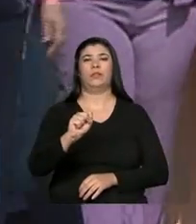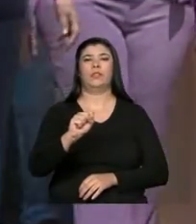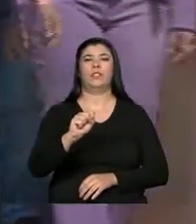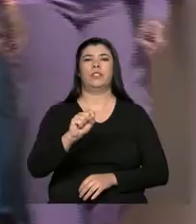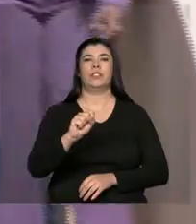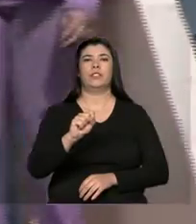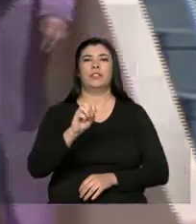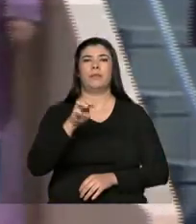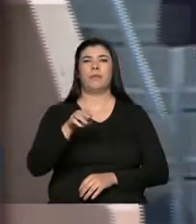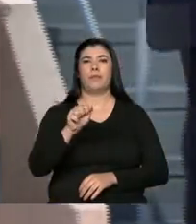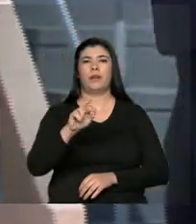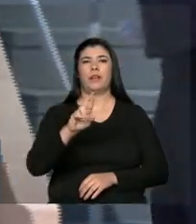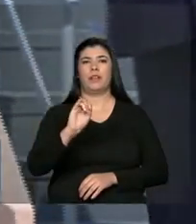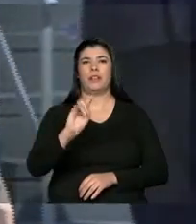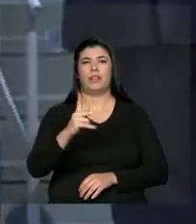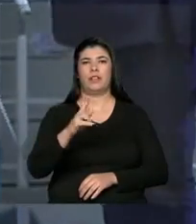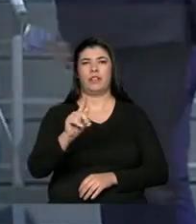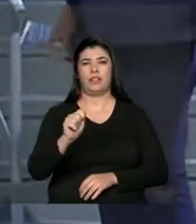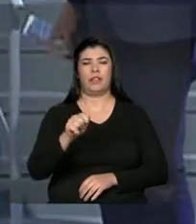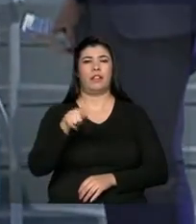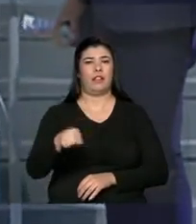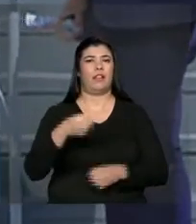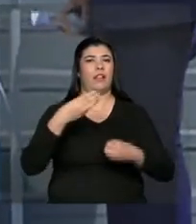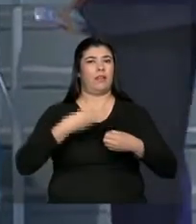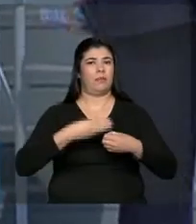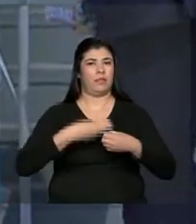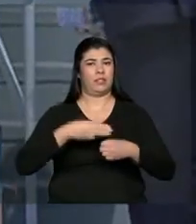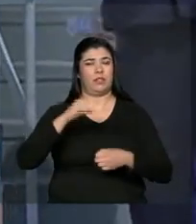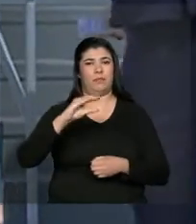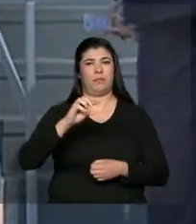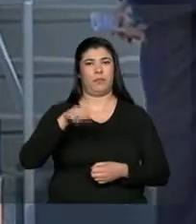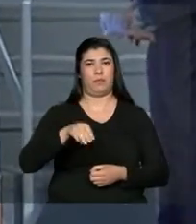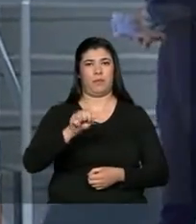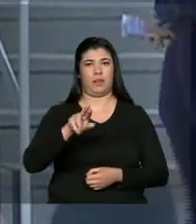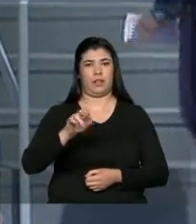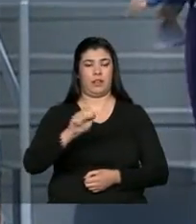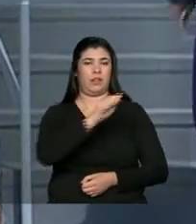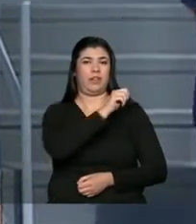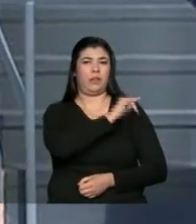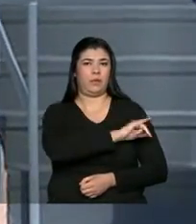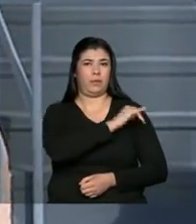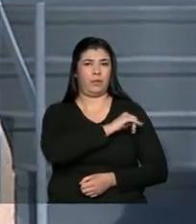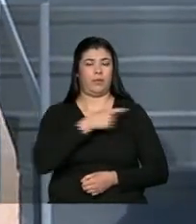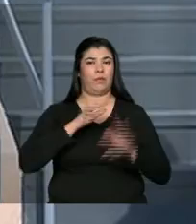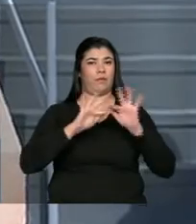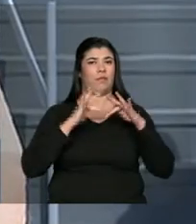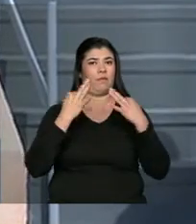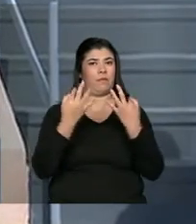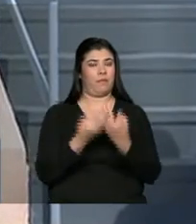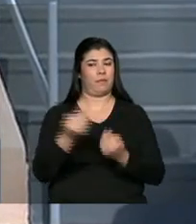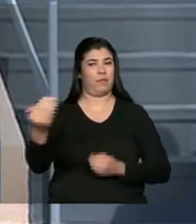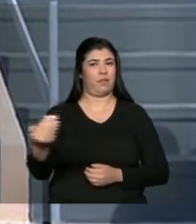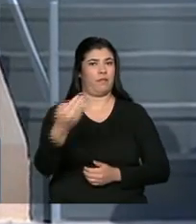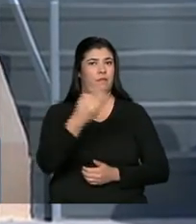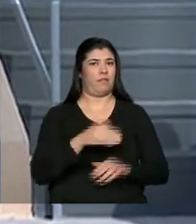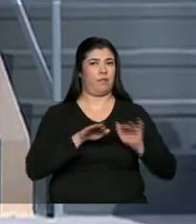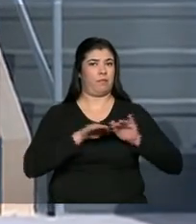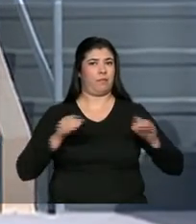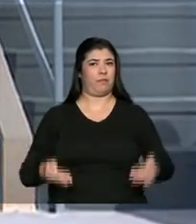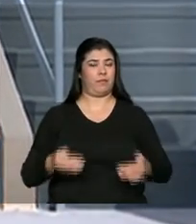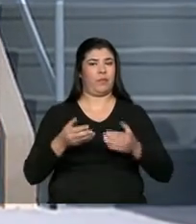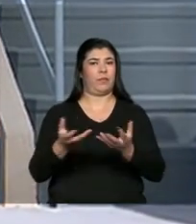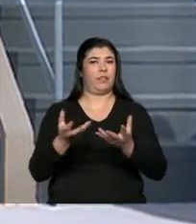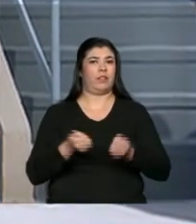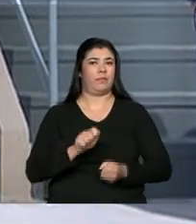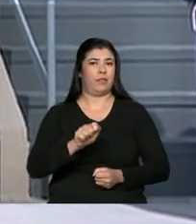município de maricá rio de janeiro as famílias recebem no palco as chaves das suas residências